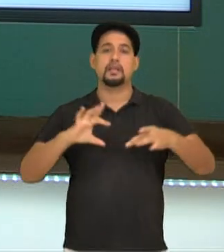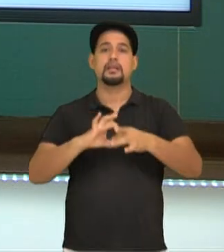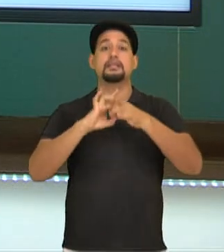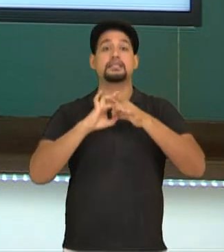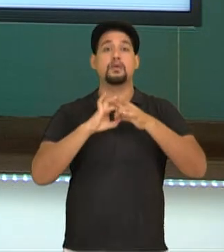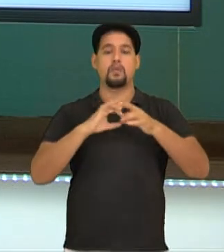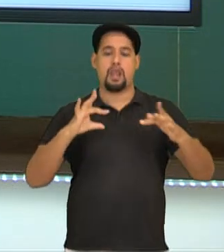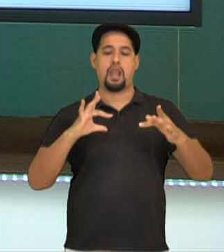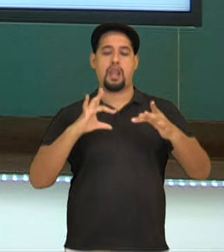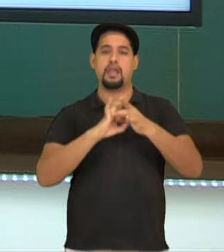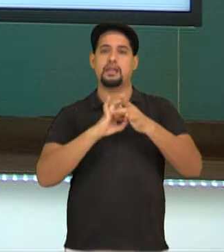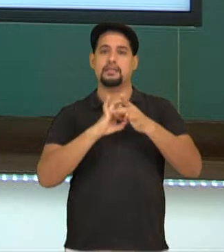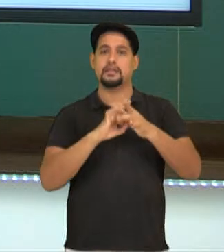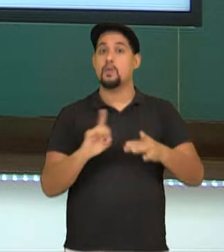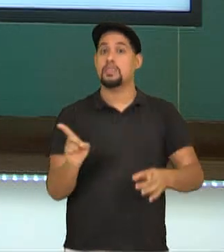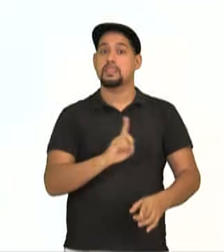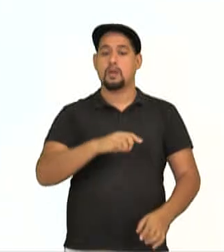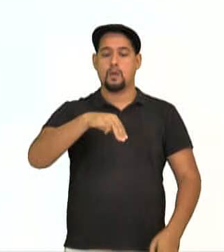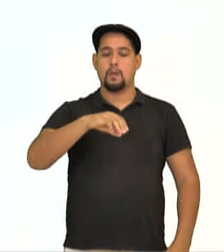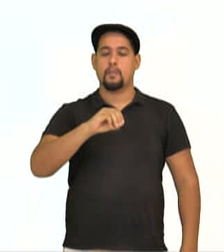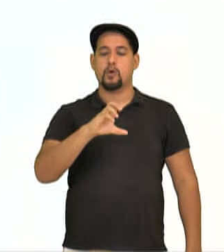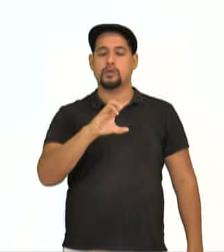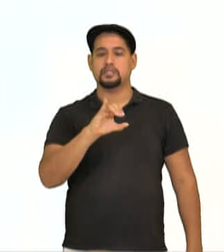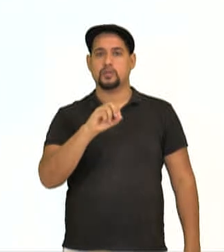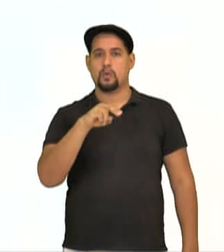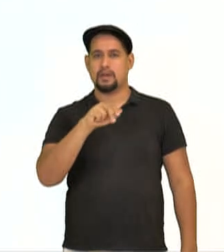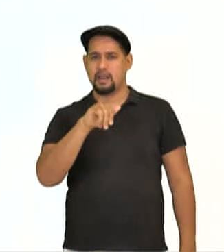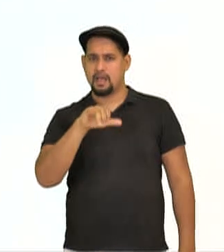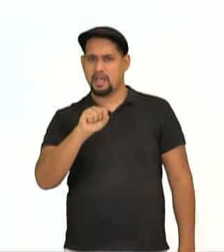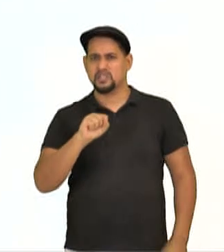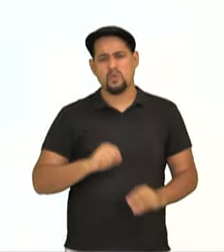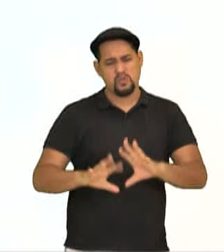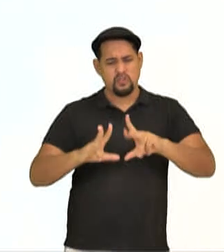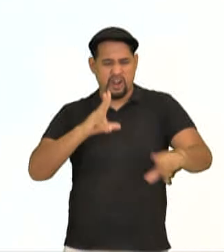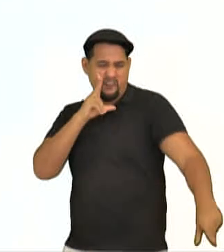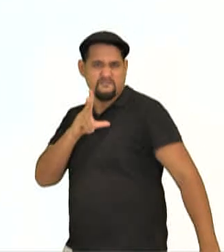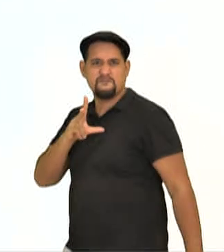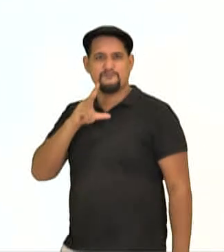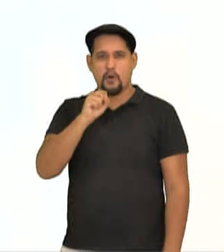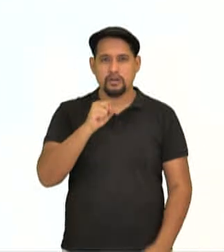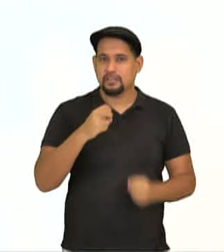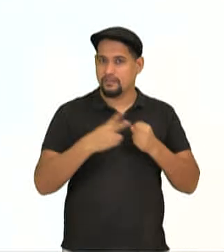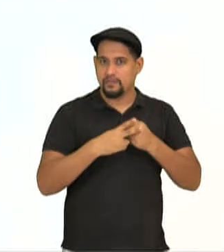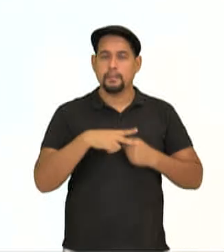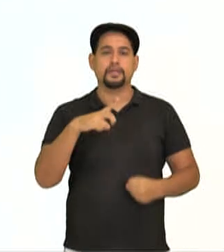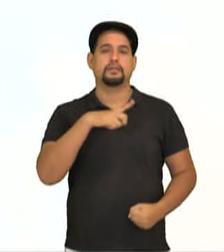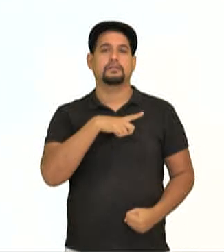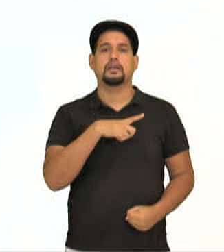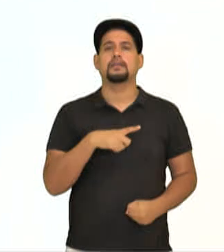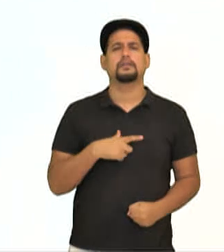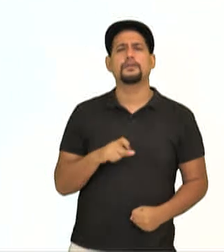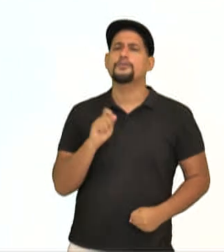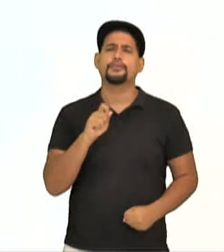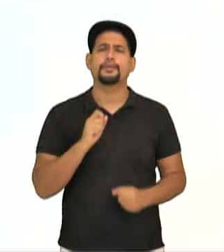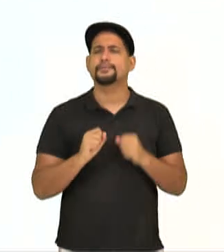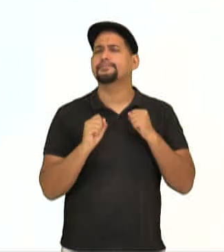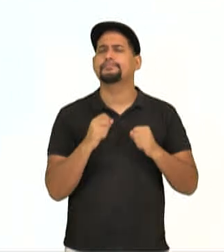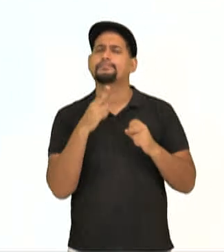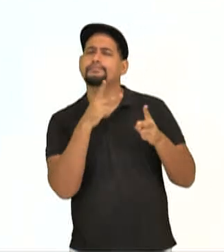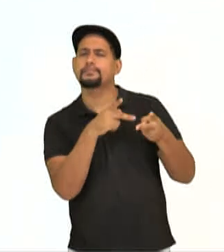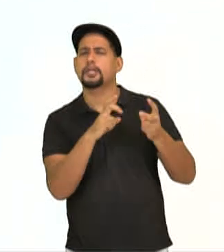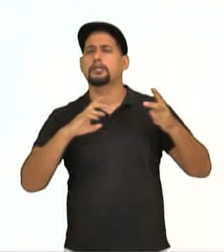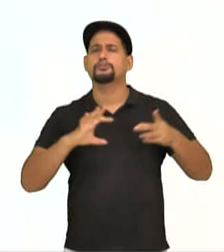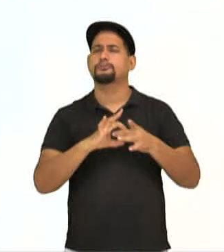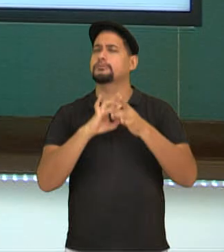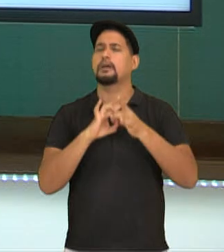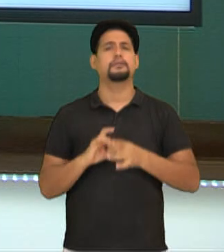não nocionais. Com tanta potência o verbo, né, que nós temos, o que pode